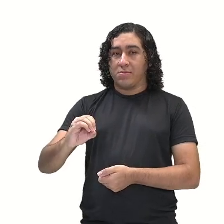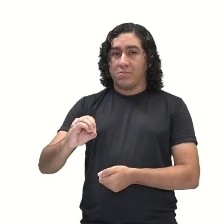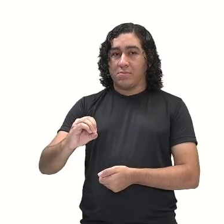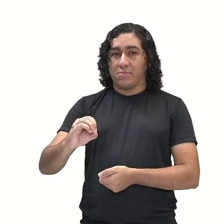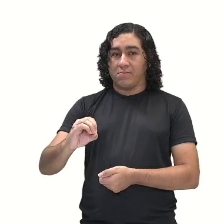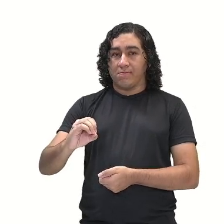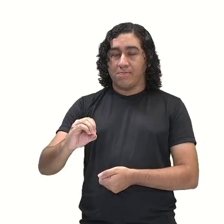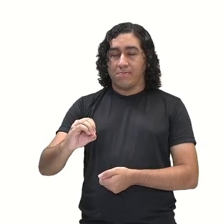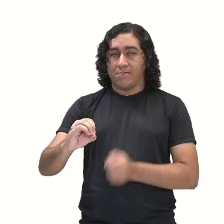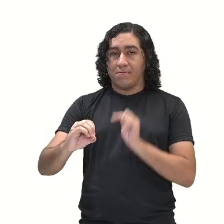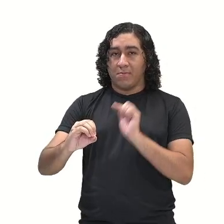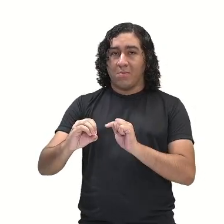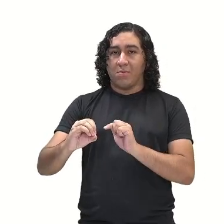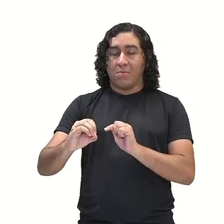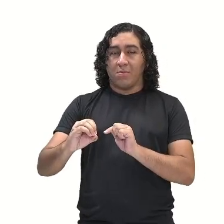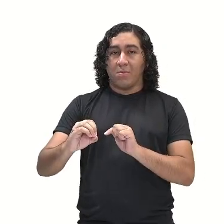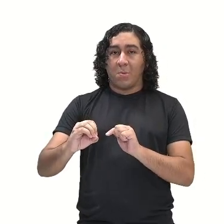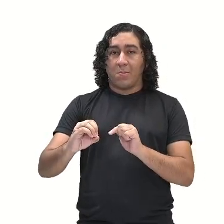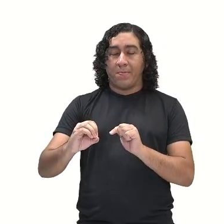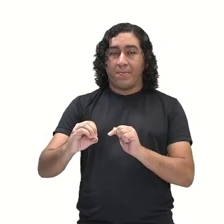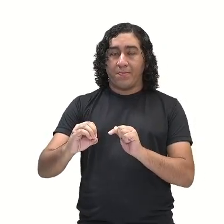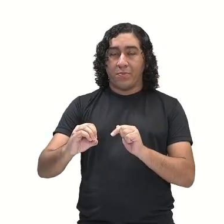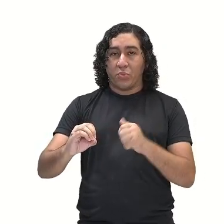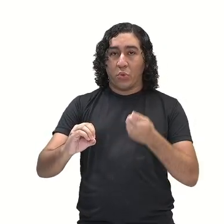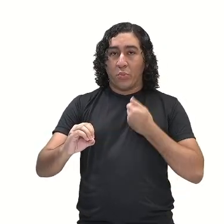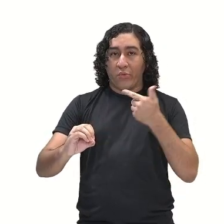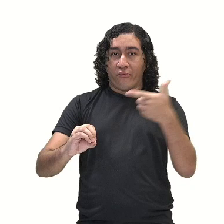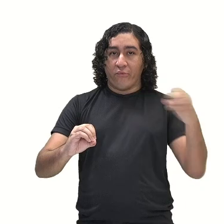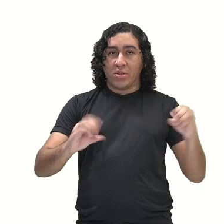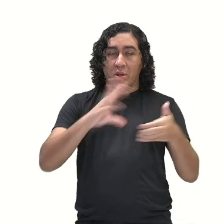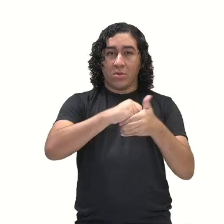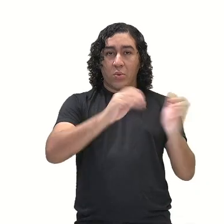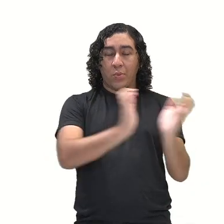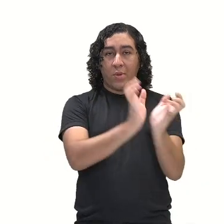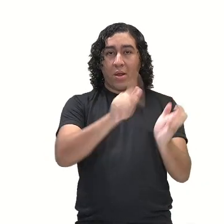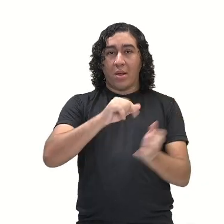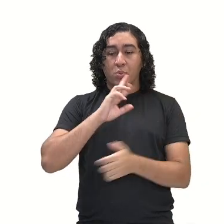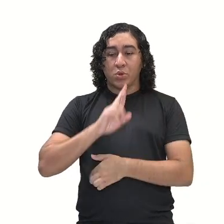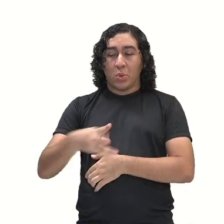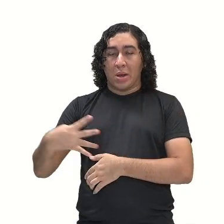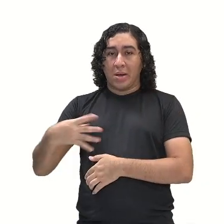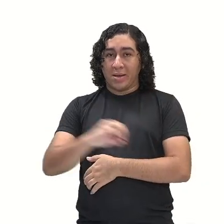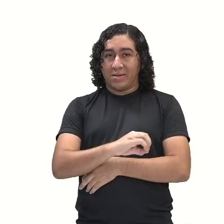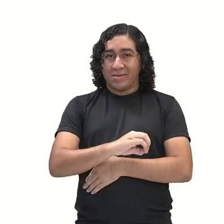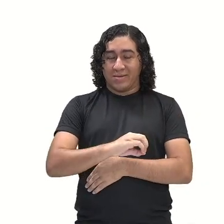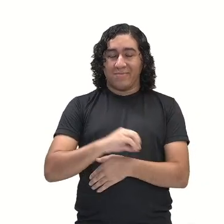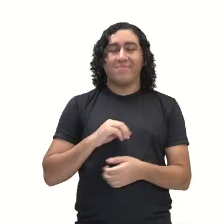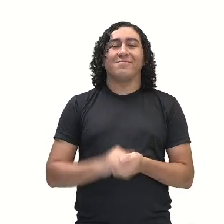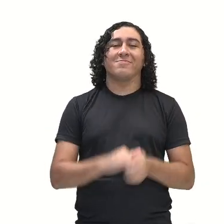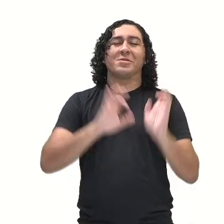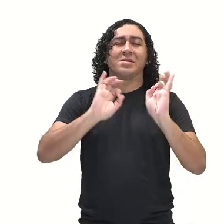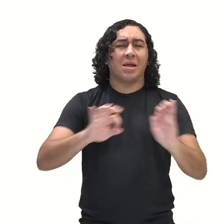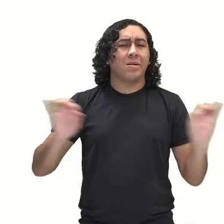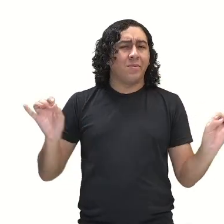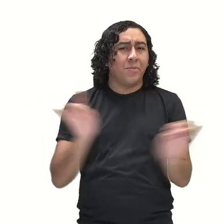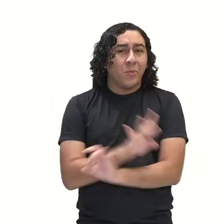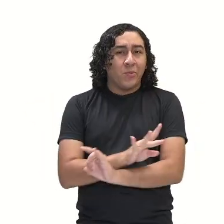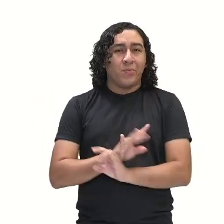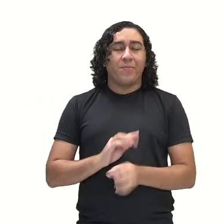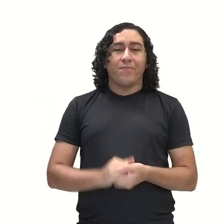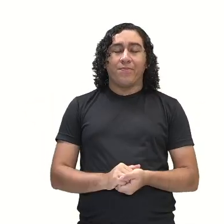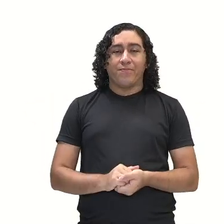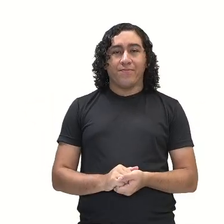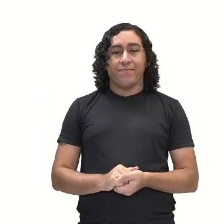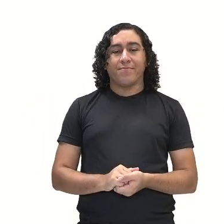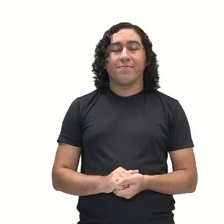que é o 20º termo, né, da minha PA, é igual a 40. Muito bem. Então pronto, ó.